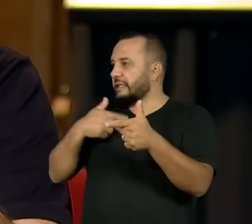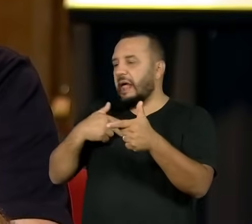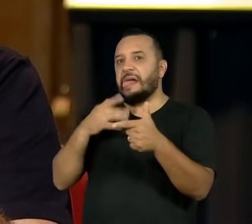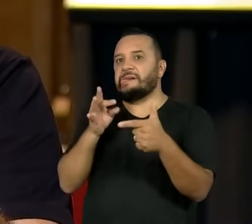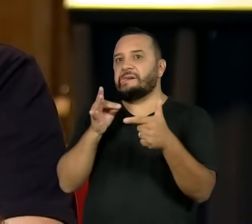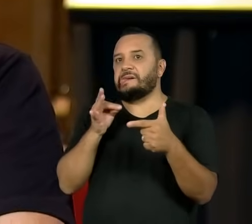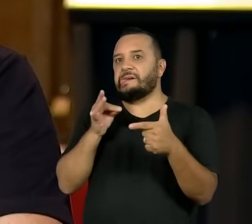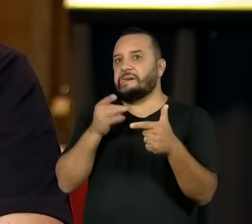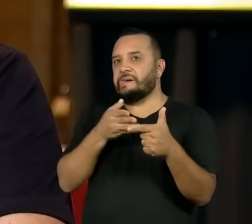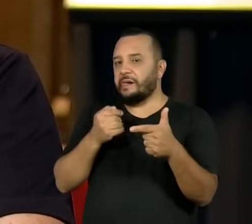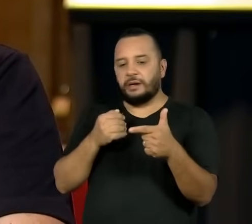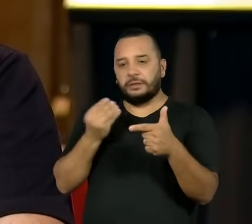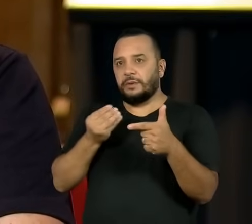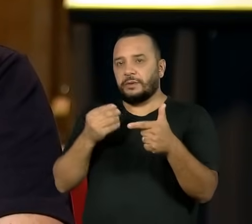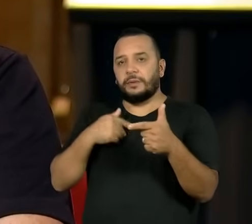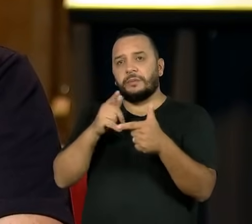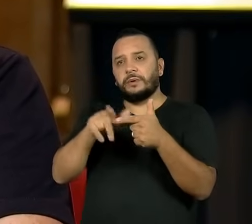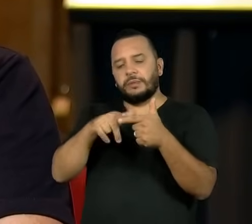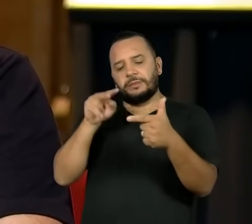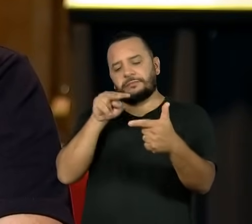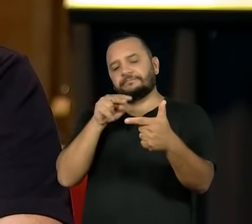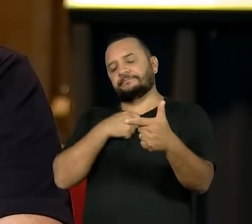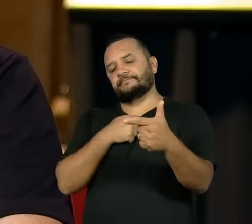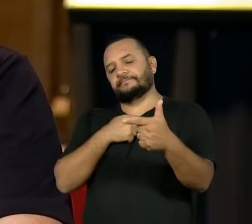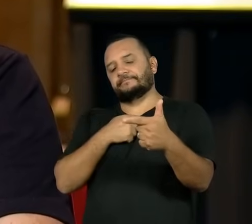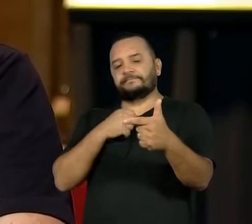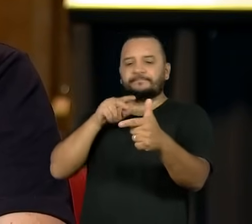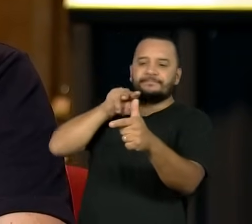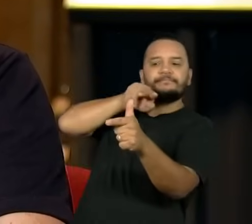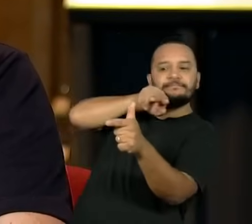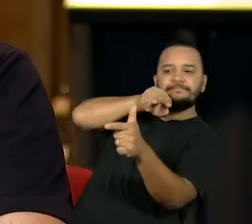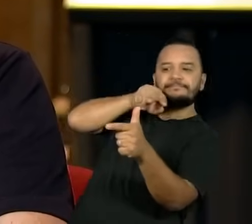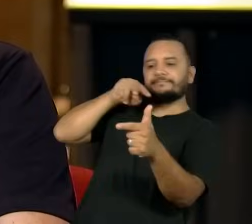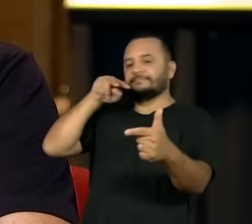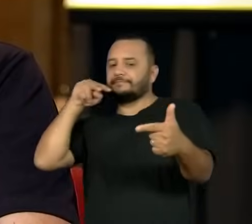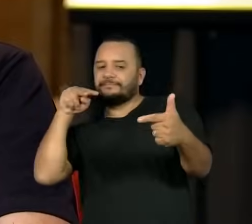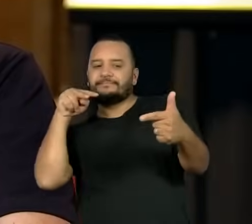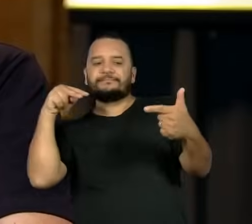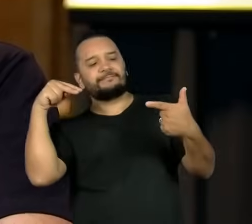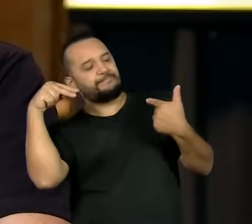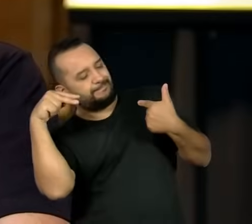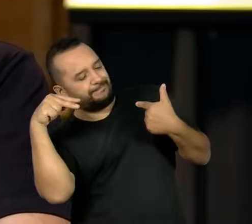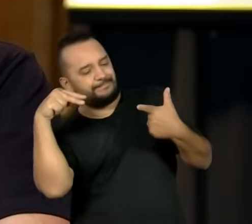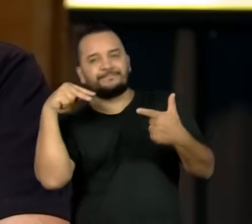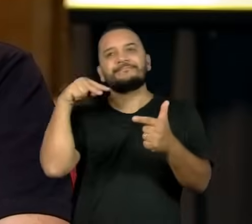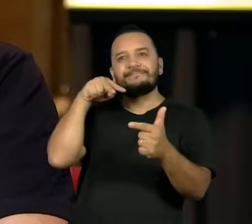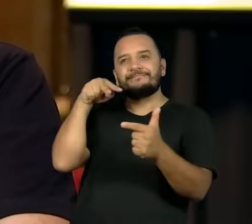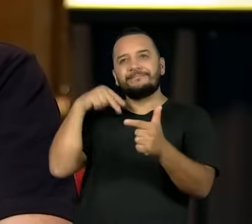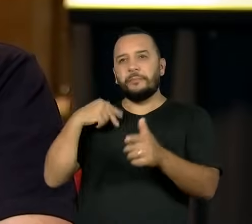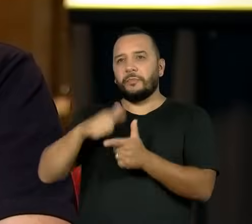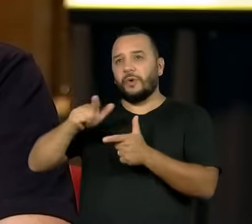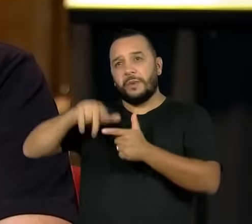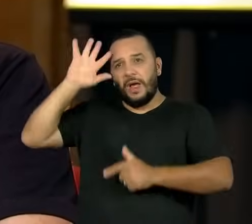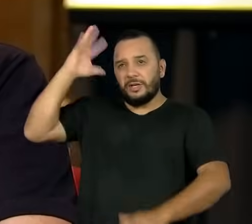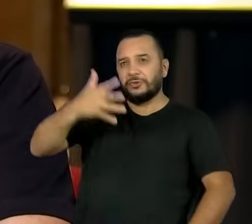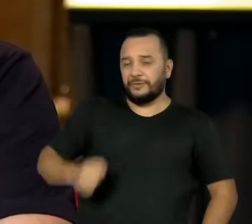dele geralmente? Olhando para aquele problema com uma nova perspectiva. Não é difícil você sair de um problema se você fica ruminando a